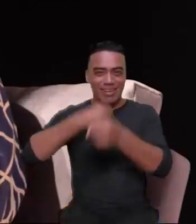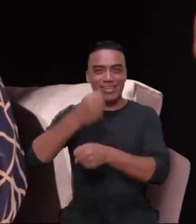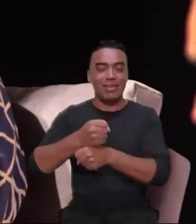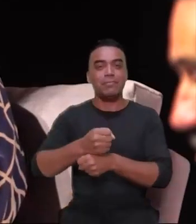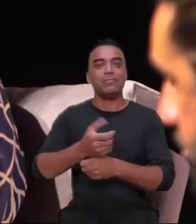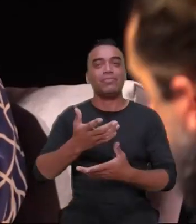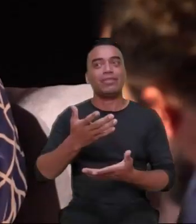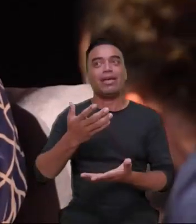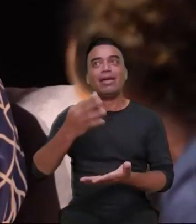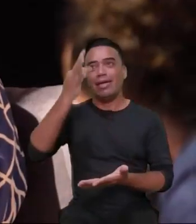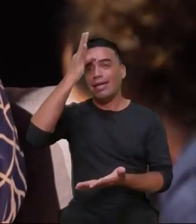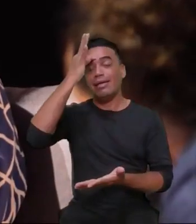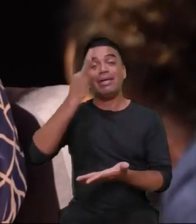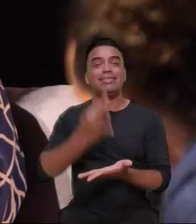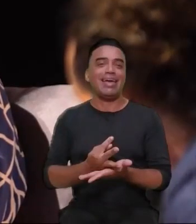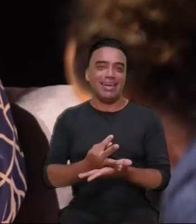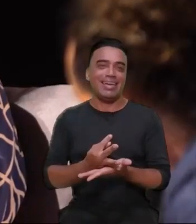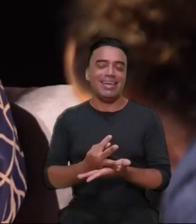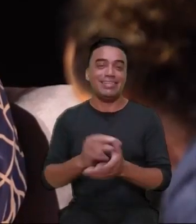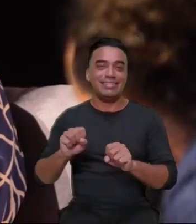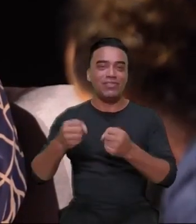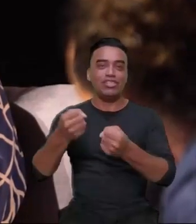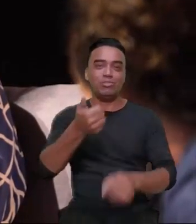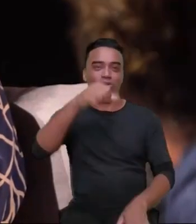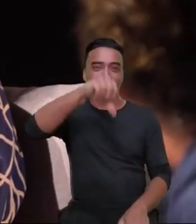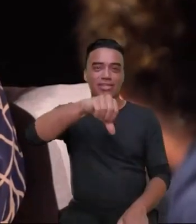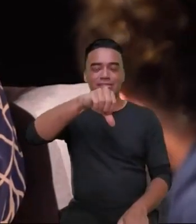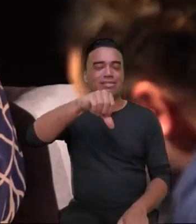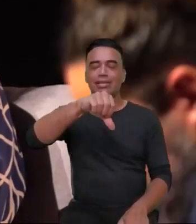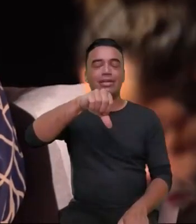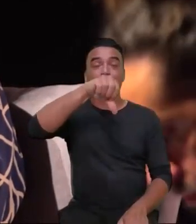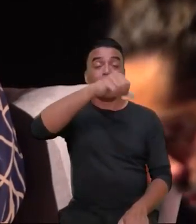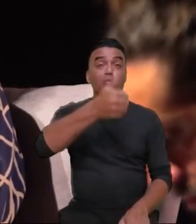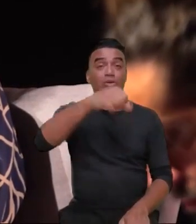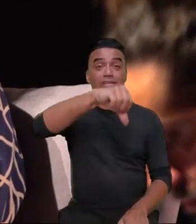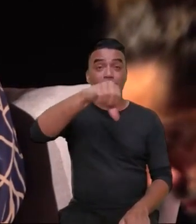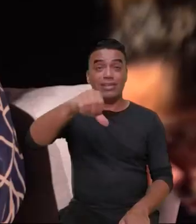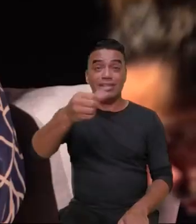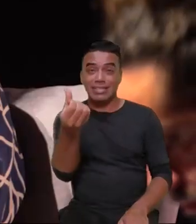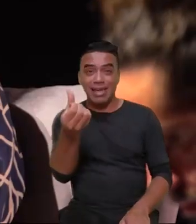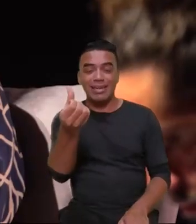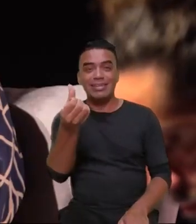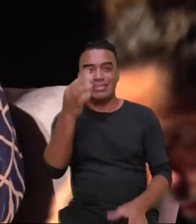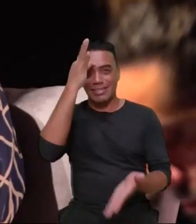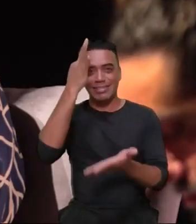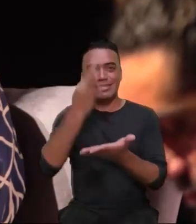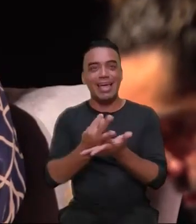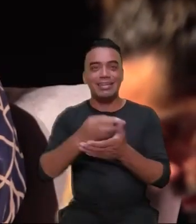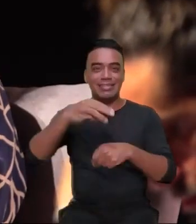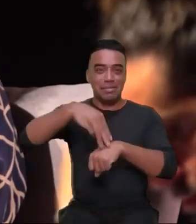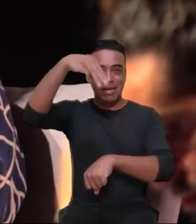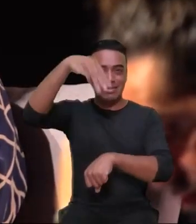Que é resultado da minha tese, defendida em 93, minha tese não, em 96, minha dissertação